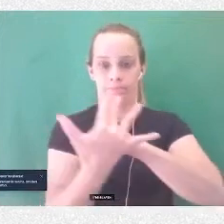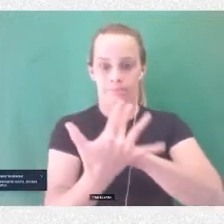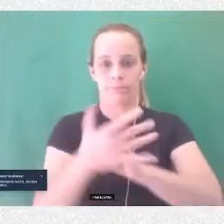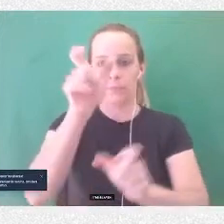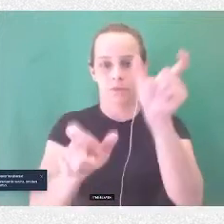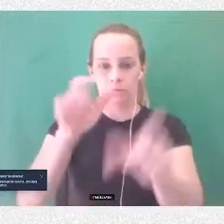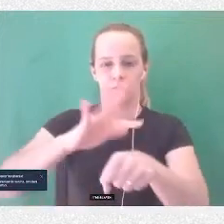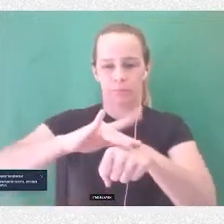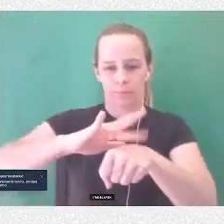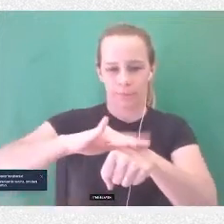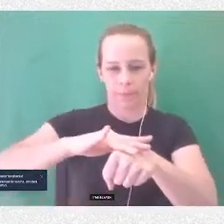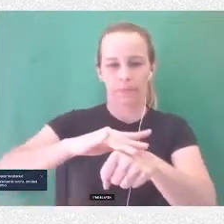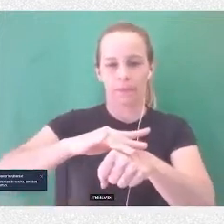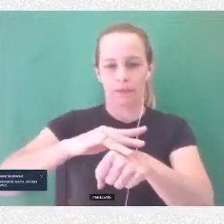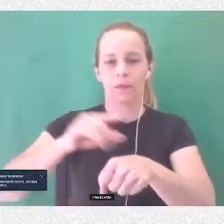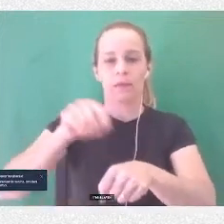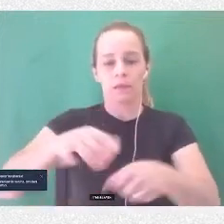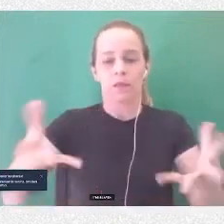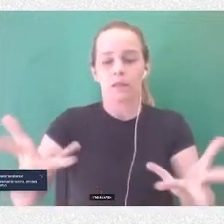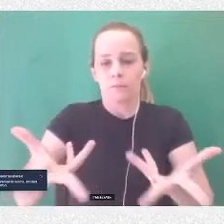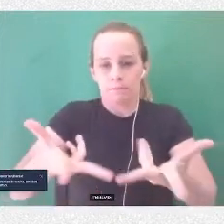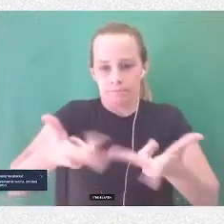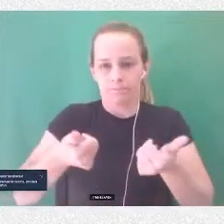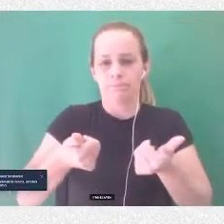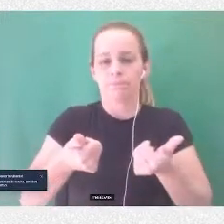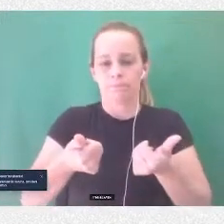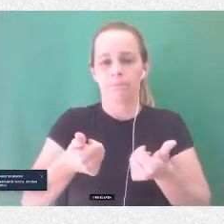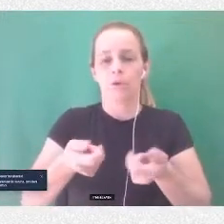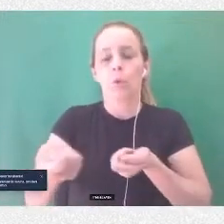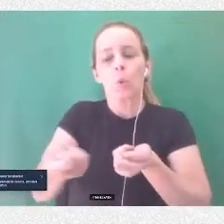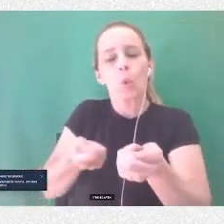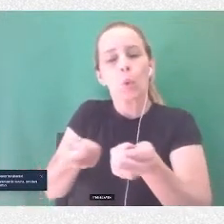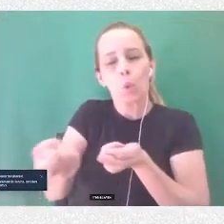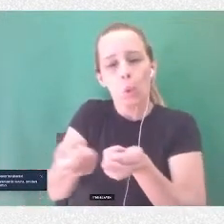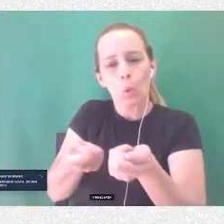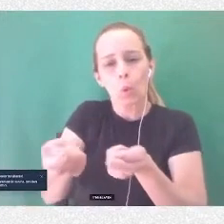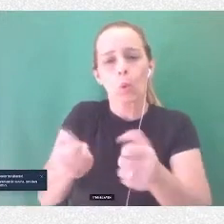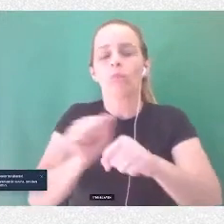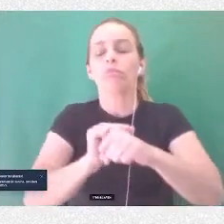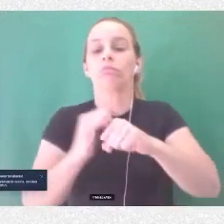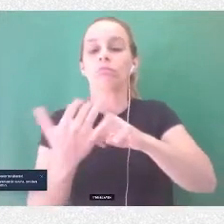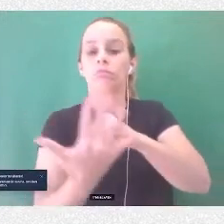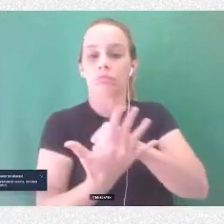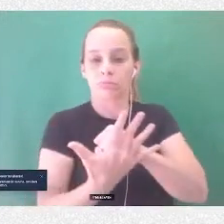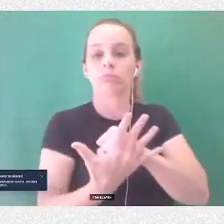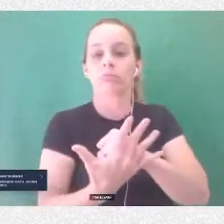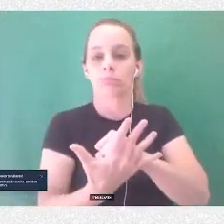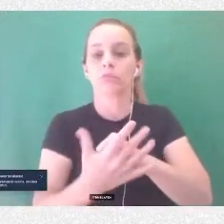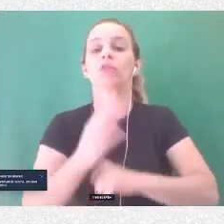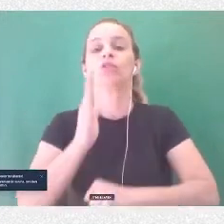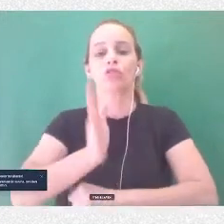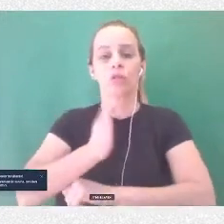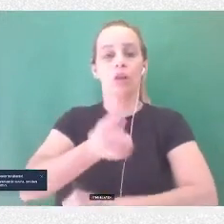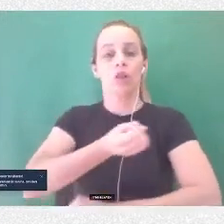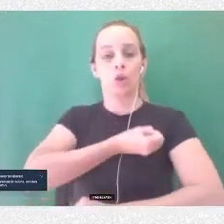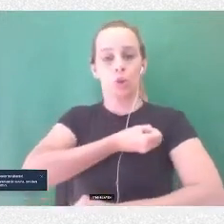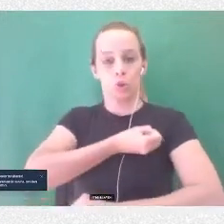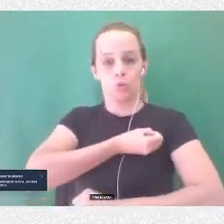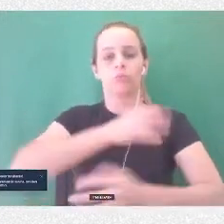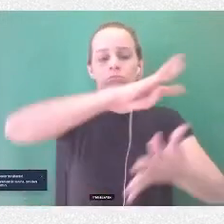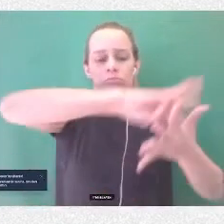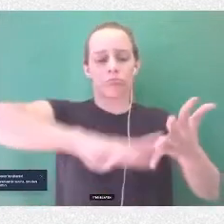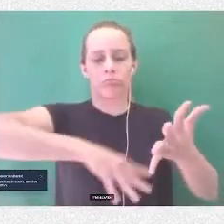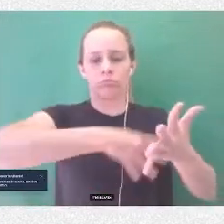feito aqui com excelência no município. Nós temos controle da pandemia nas nossas mãos através de números gráficos e tabelas que usamos